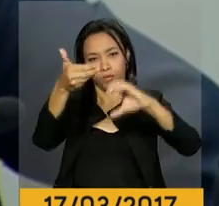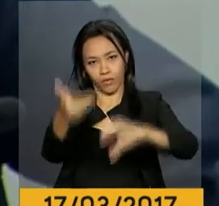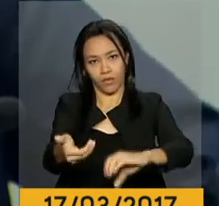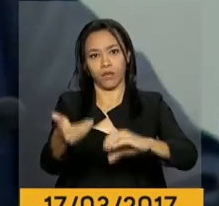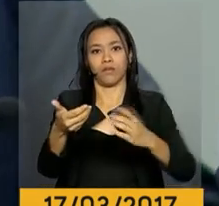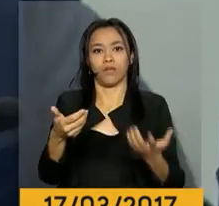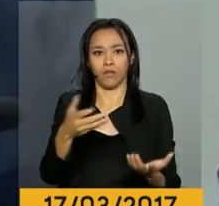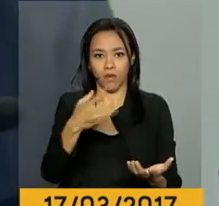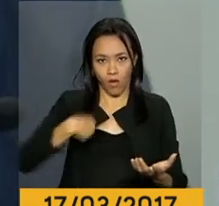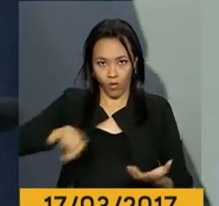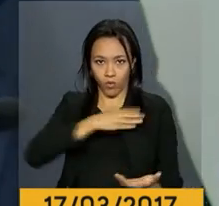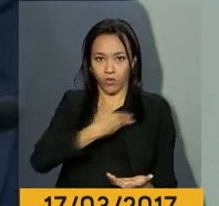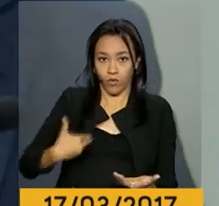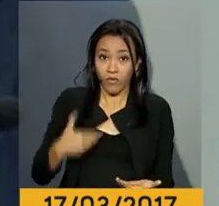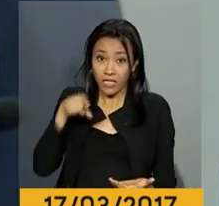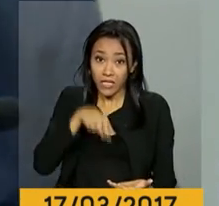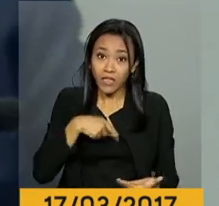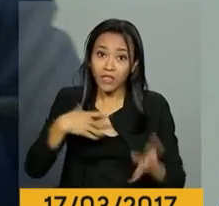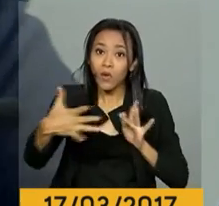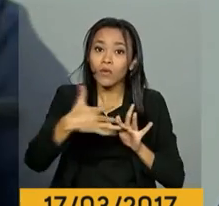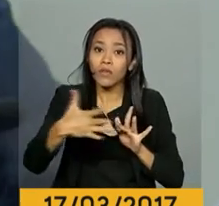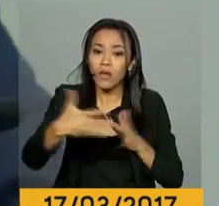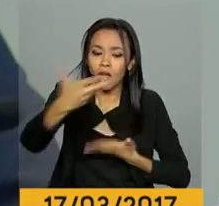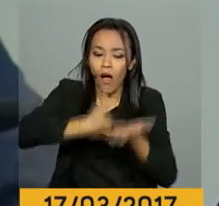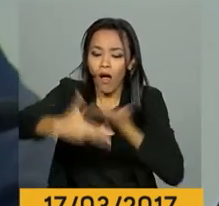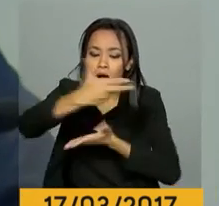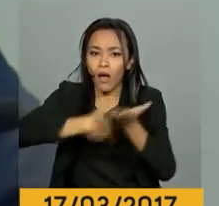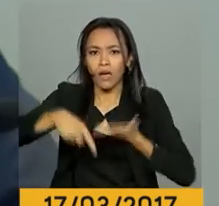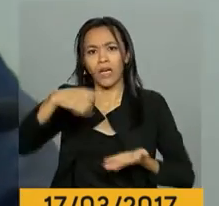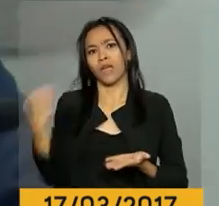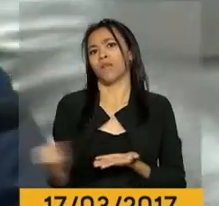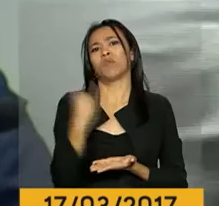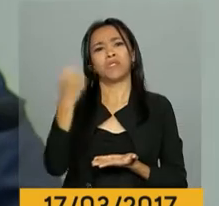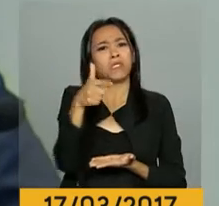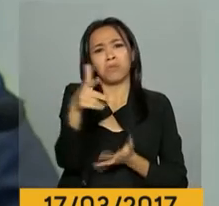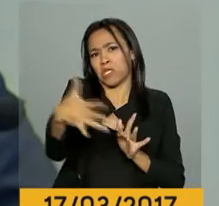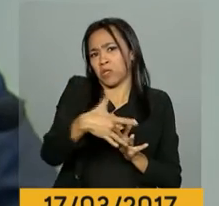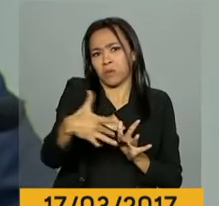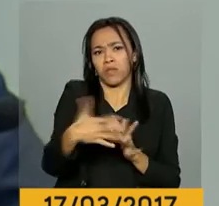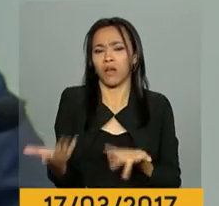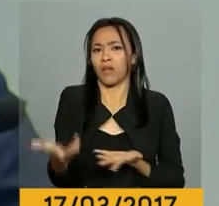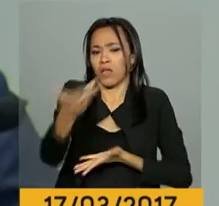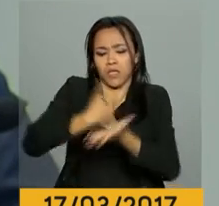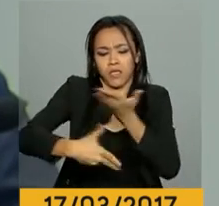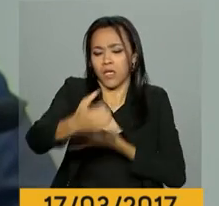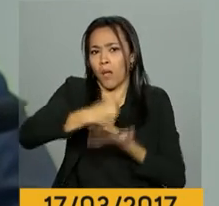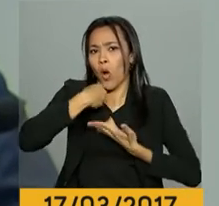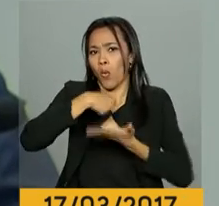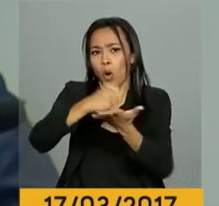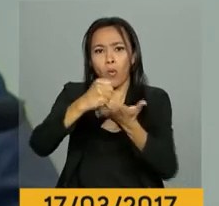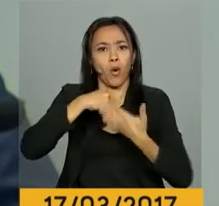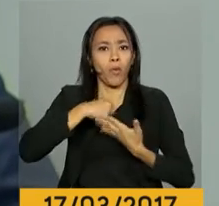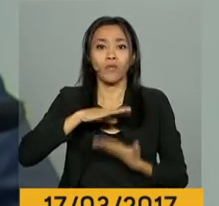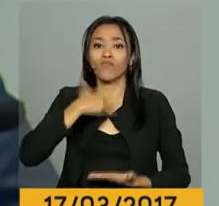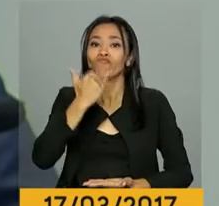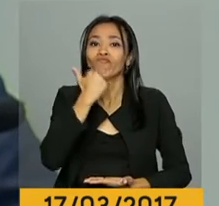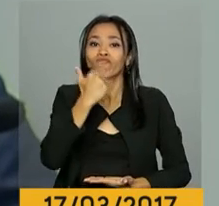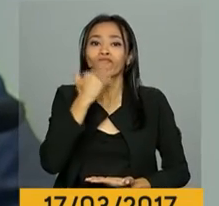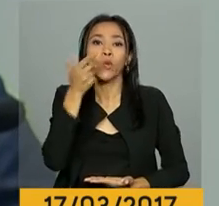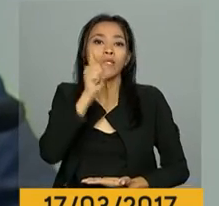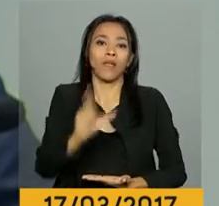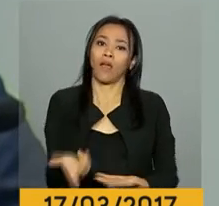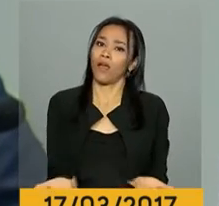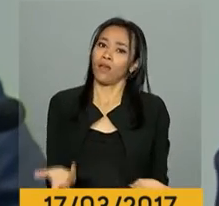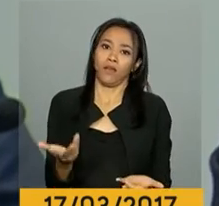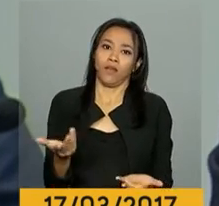esta interação é fundamental, porque se não houver a interação do Executivo com o Legislativo, você não consegue